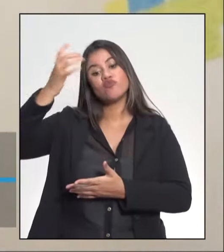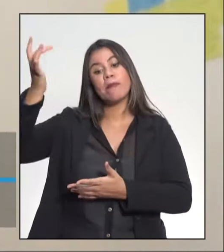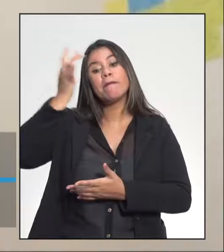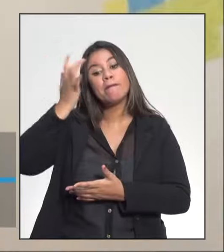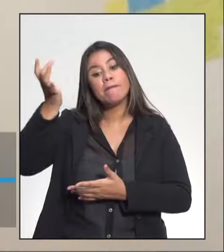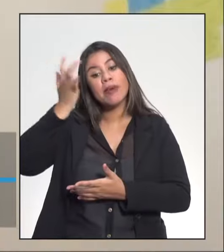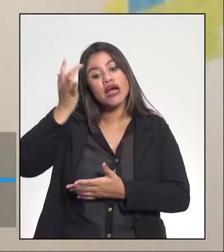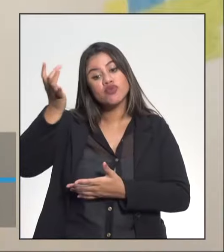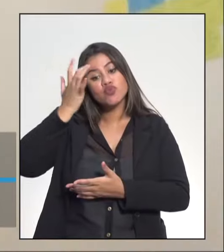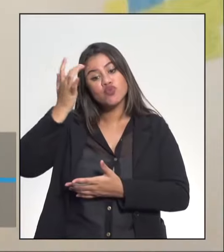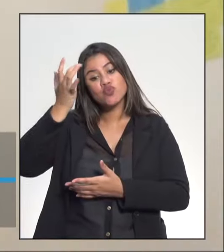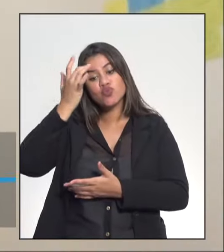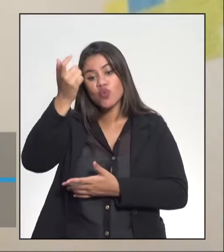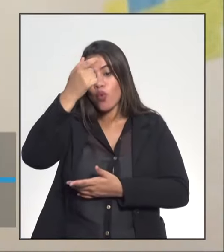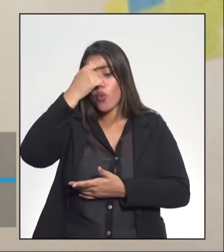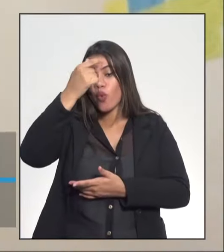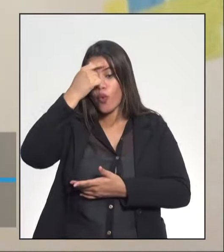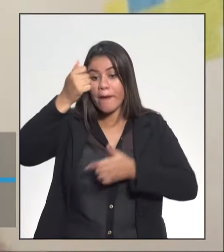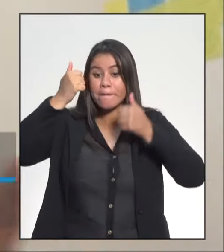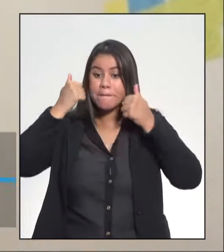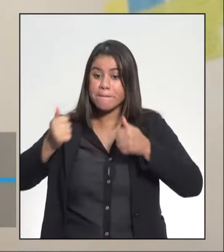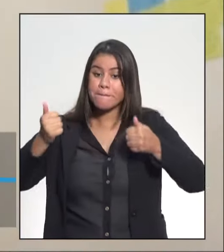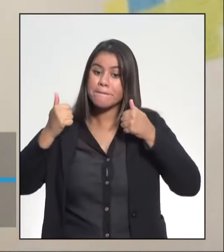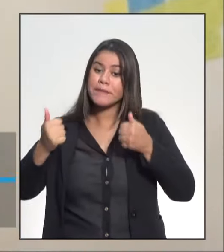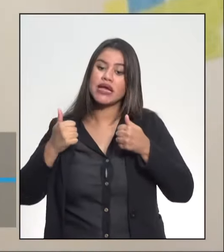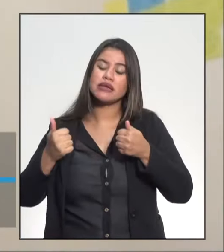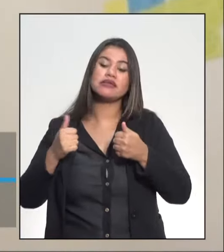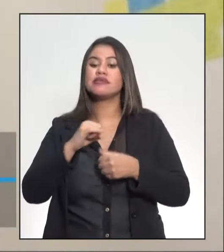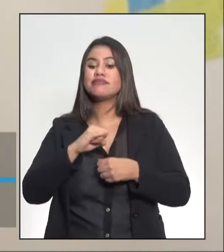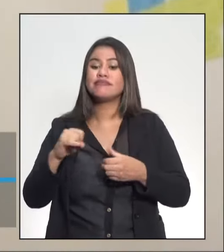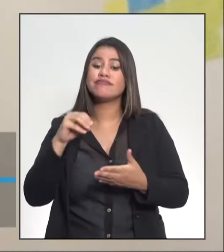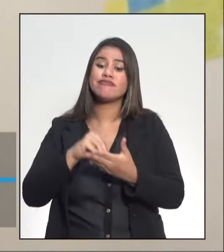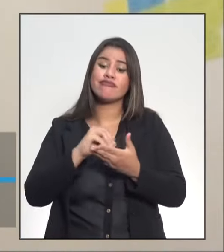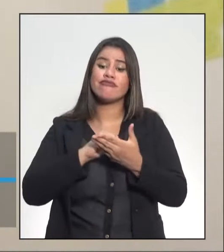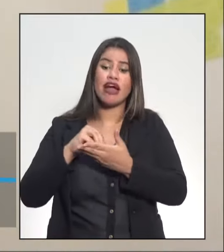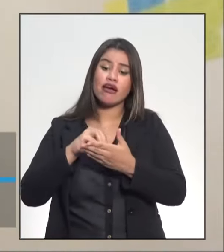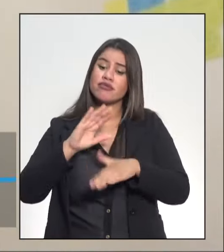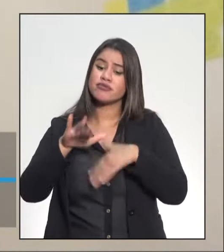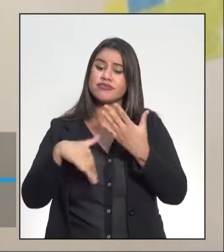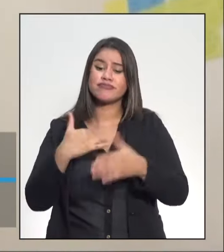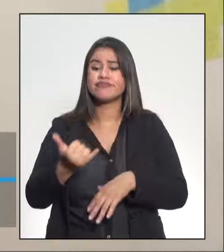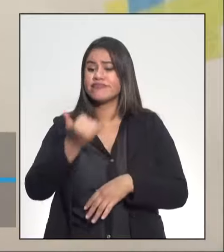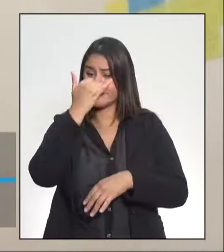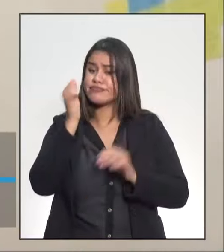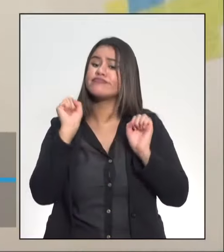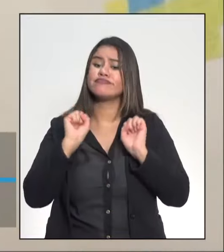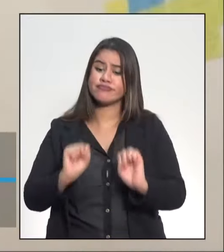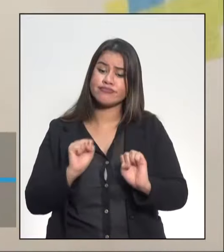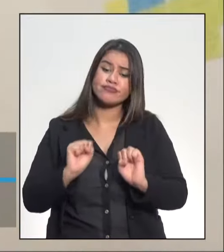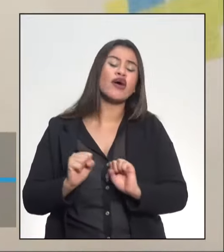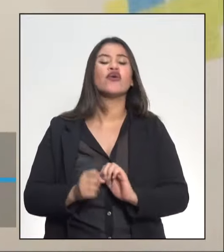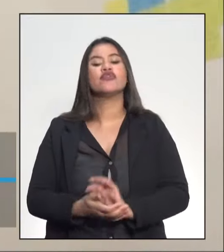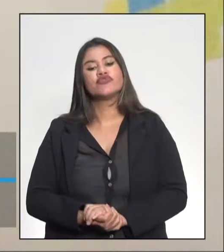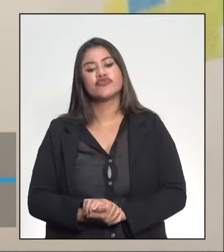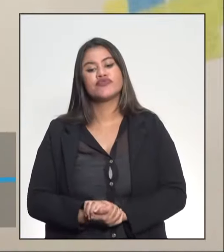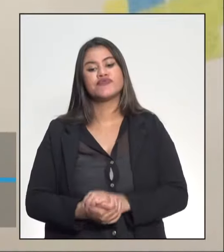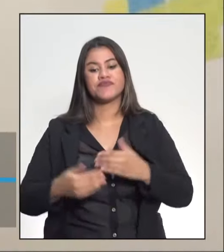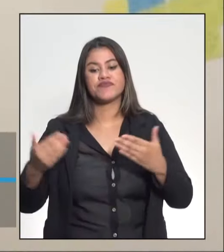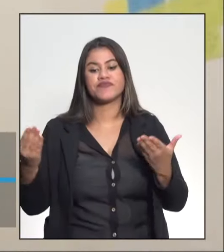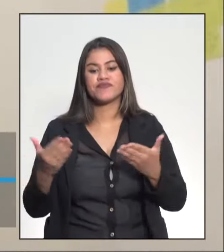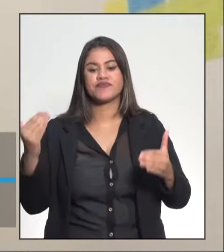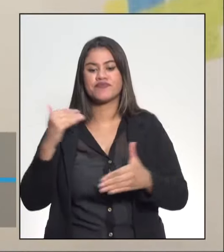conscientes, estão conscientes. Elas não têm um embasamento tão legal, ok? Vamos passar o slide? Pra gente continuar a discussão,